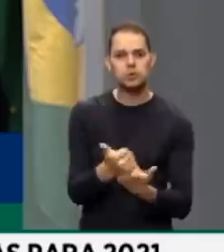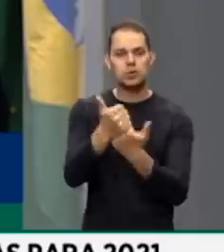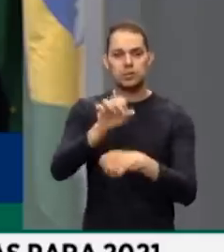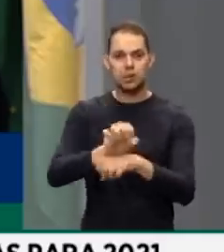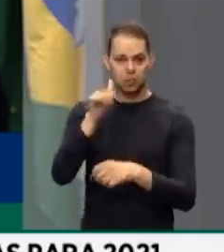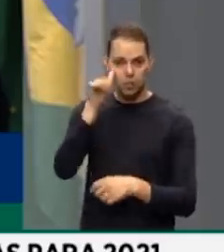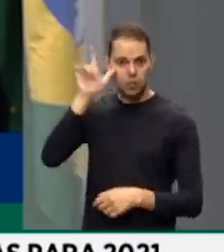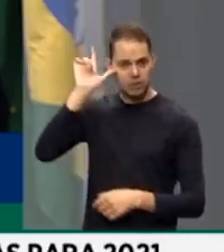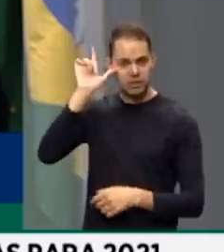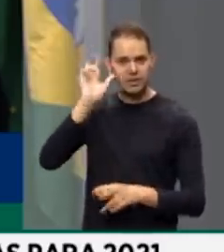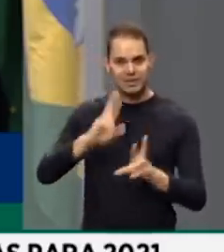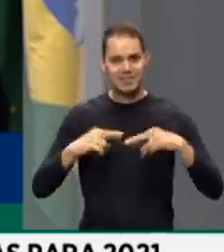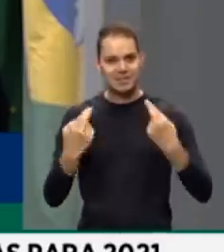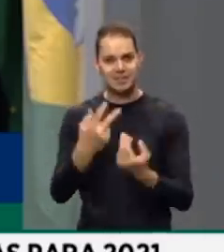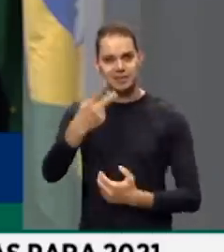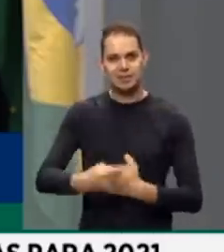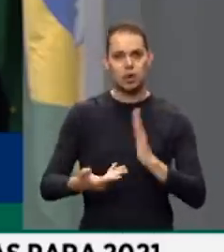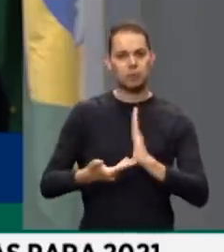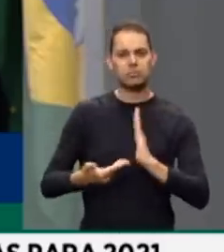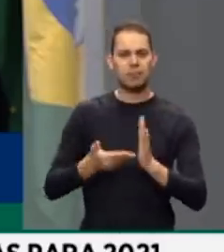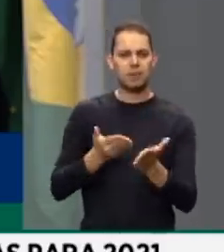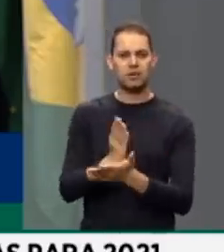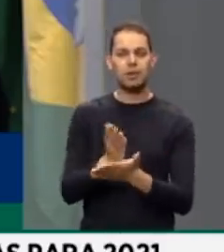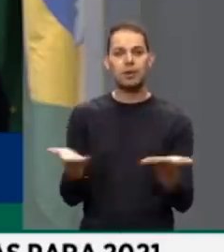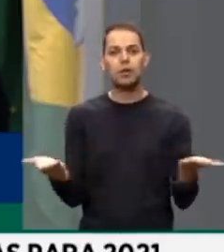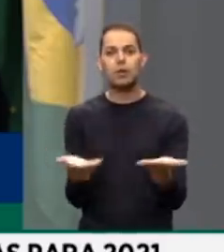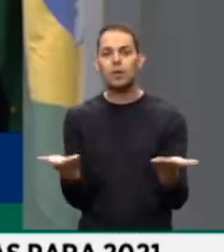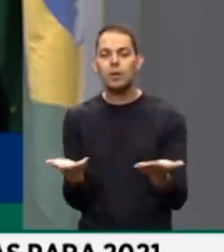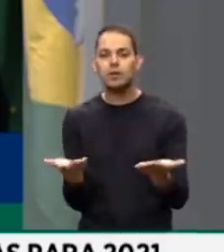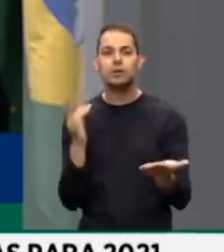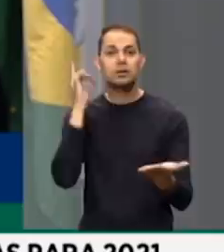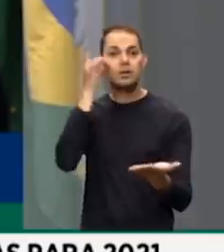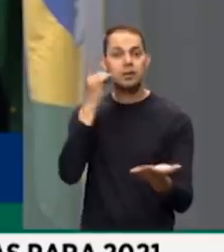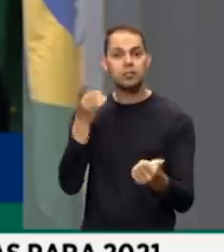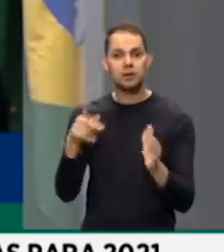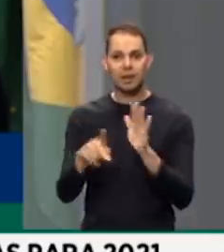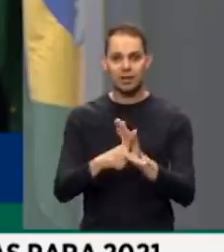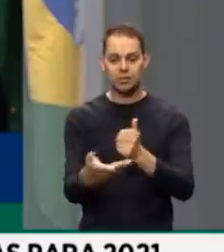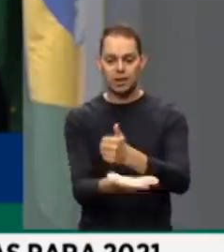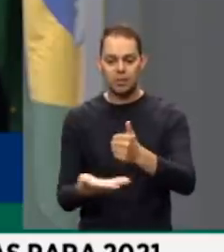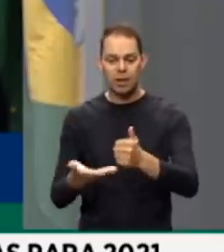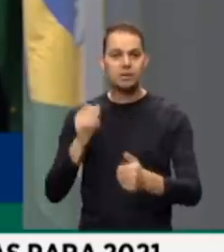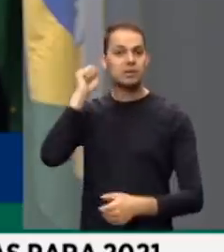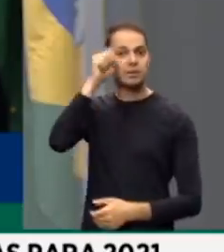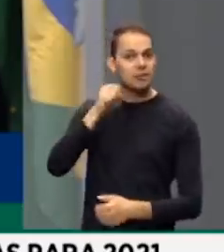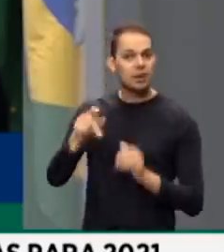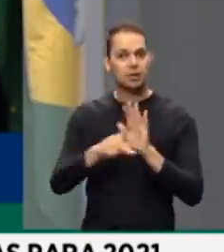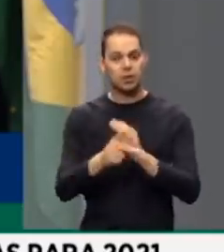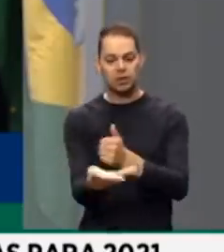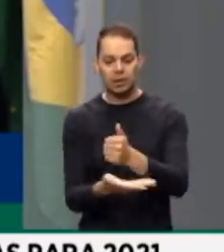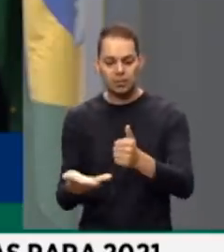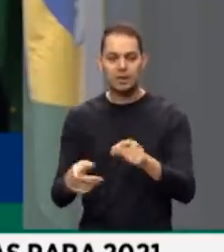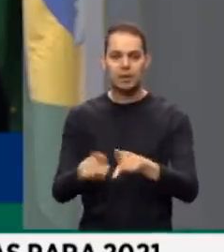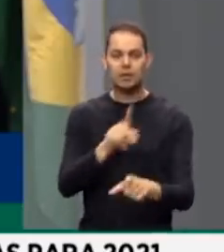ontem mesmo, na sessão da Câmara dos Deputados. E hoje, deputado da base, senador da base,